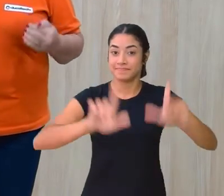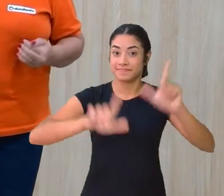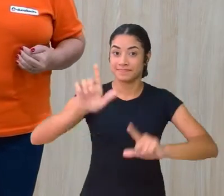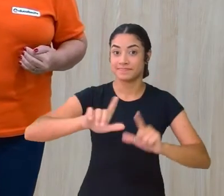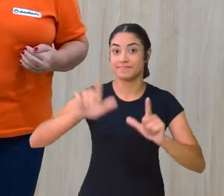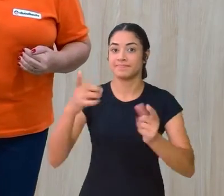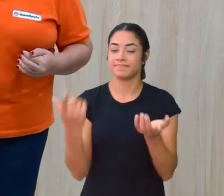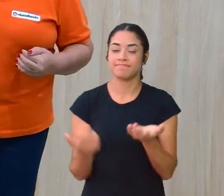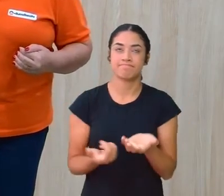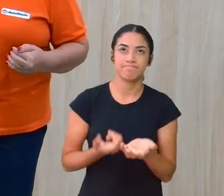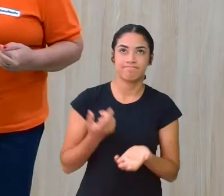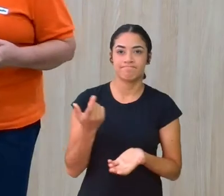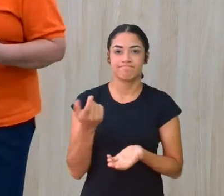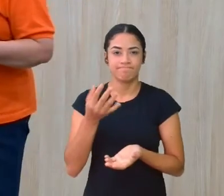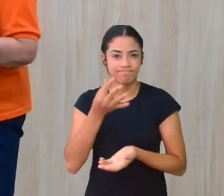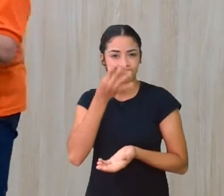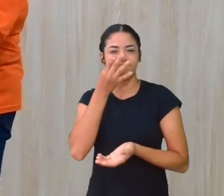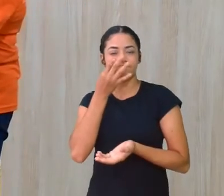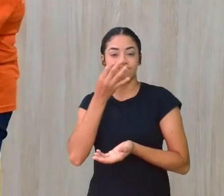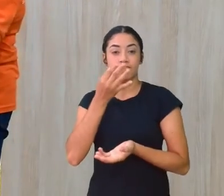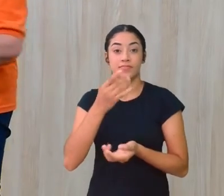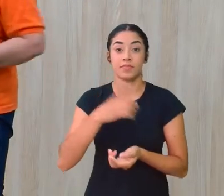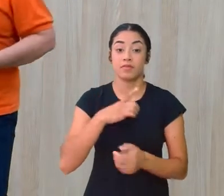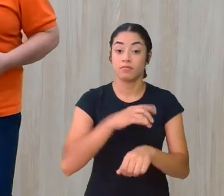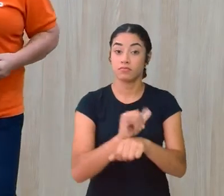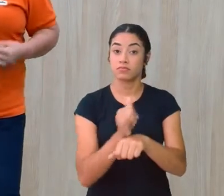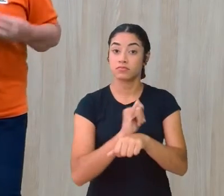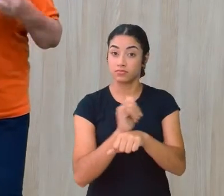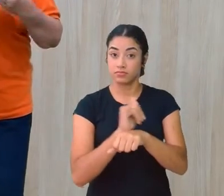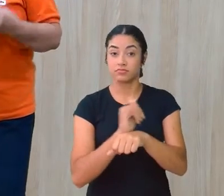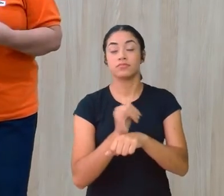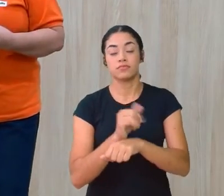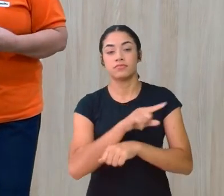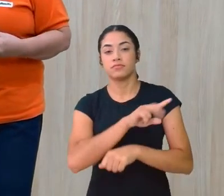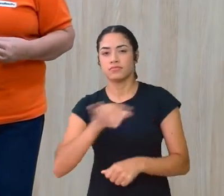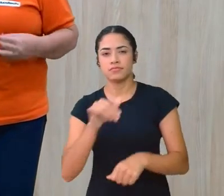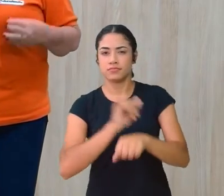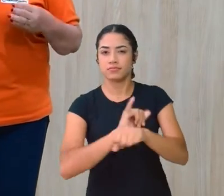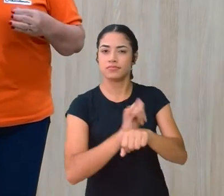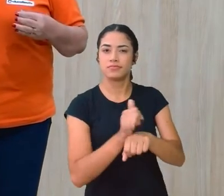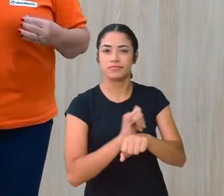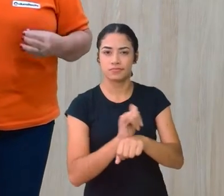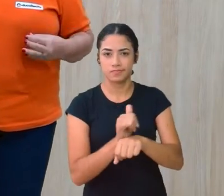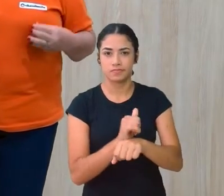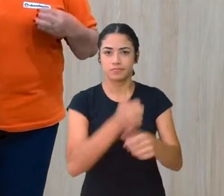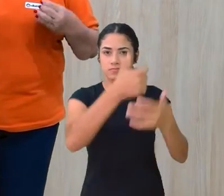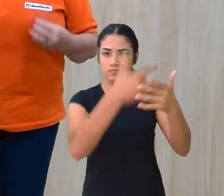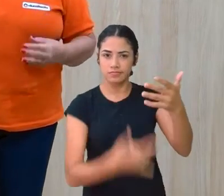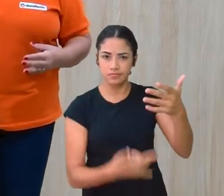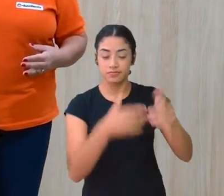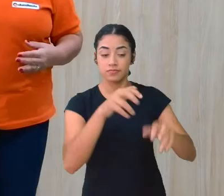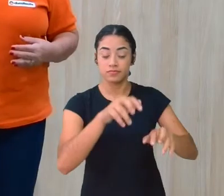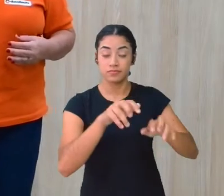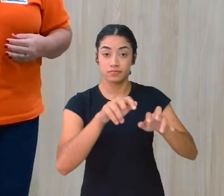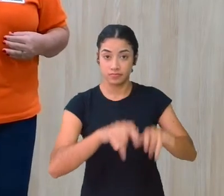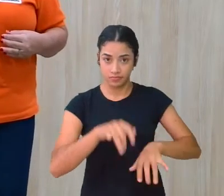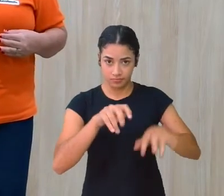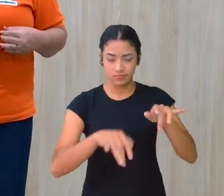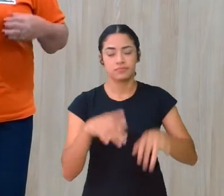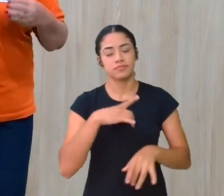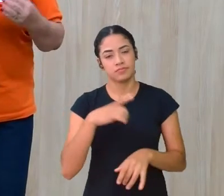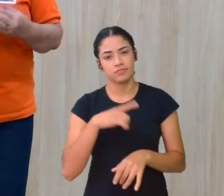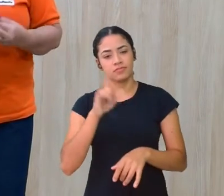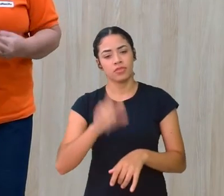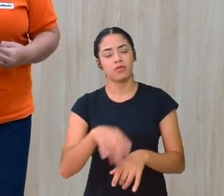do momento, não é, ao vivo, nós também temos o YouTube. Vai lá no YouTube, vai lá no chat, deixa o seu recadinho para a